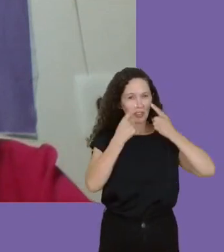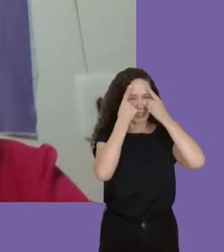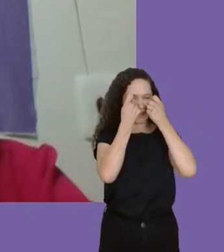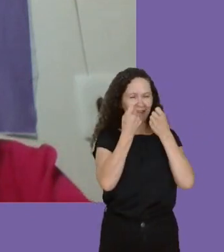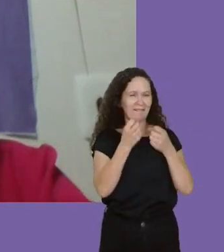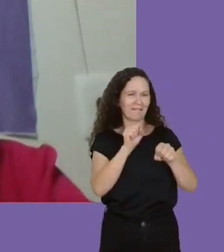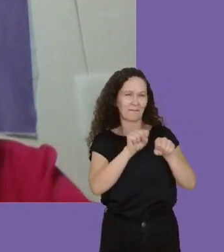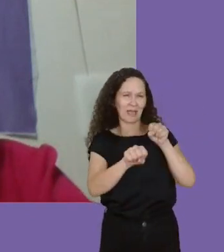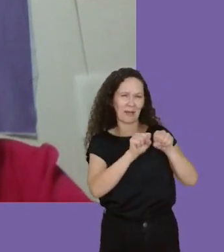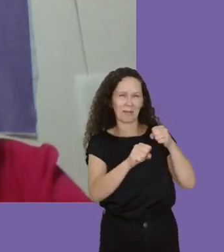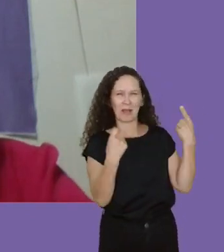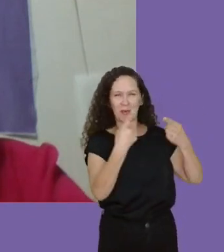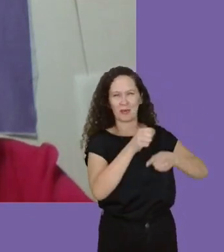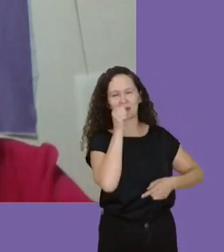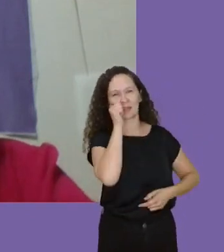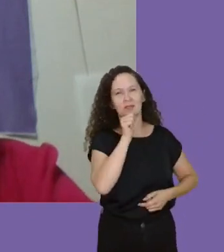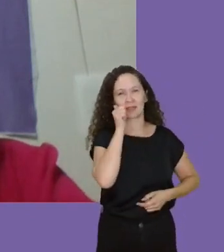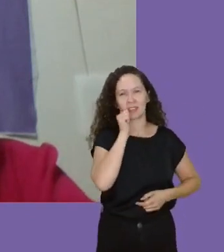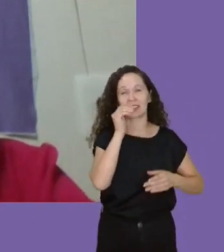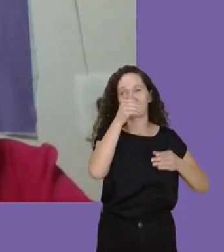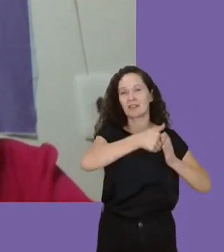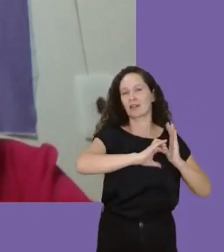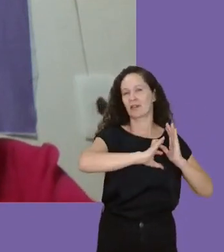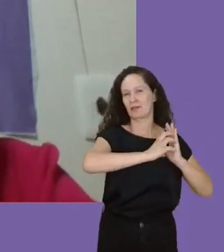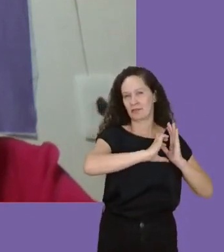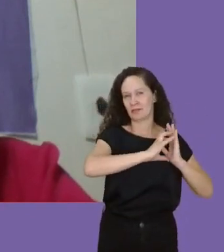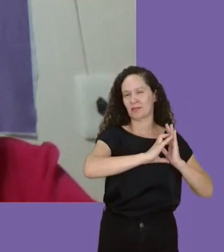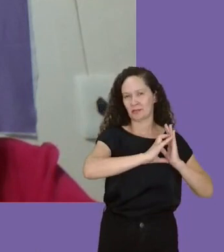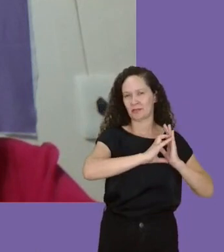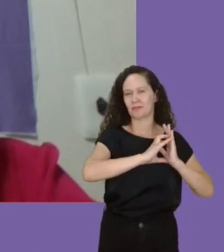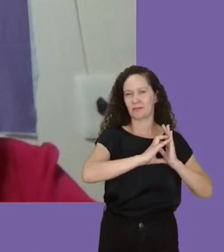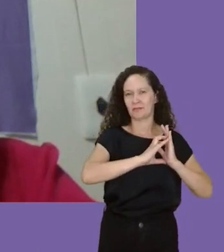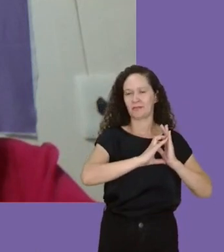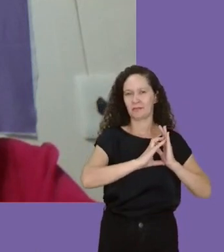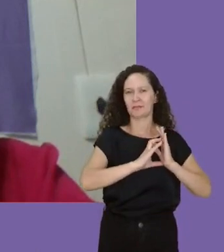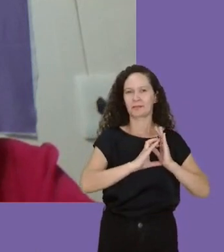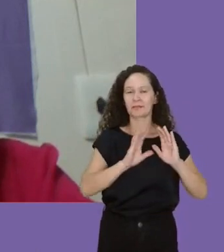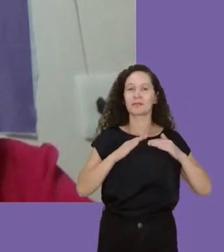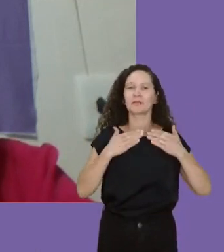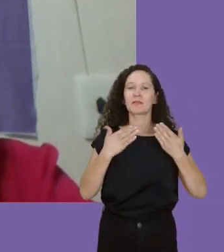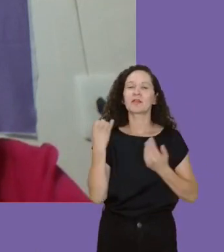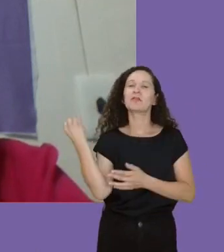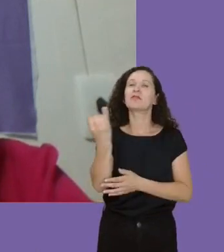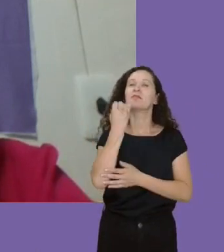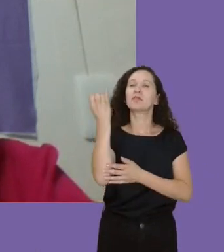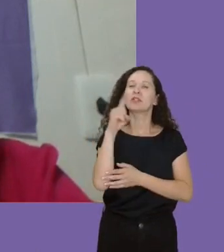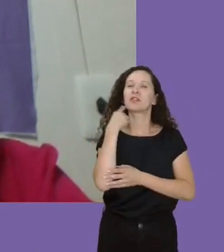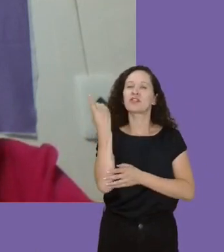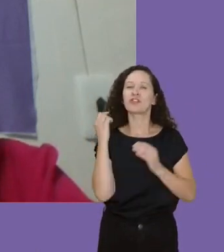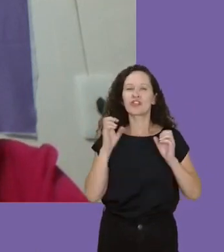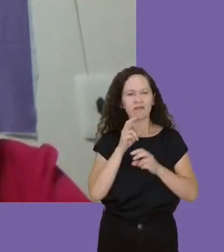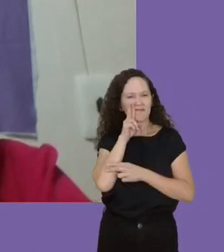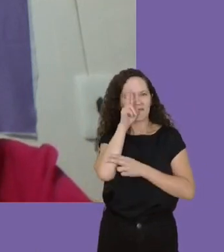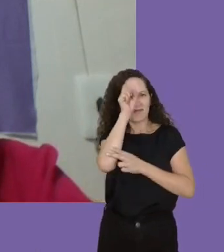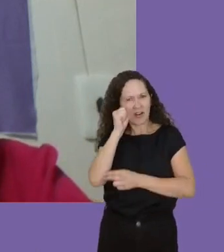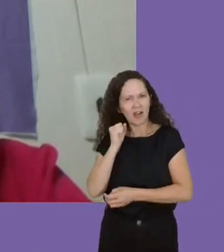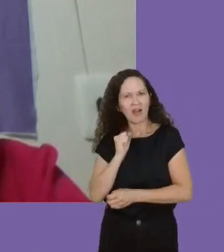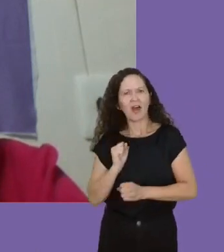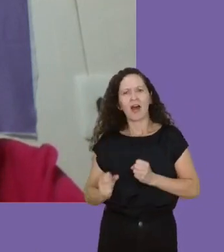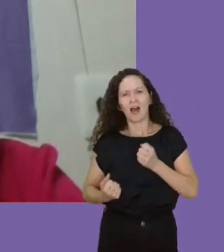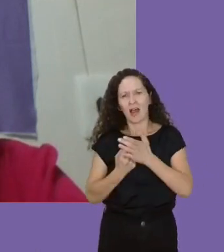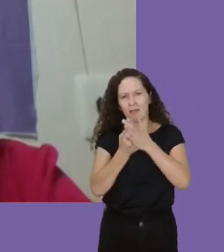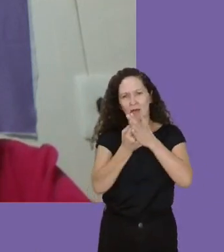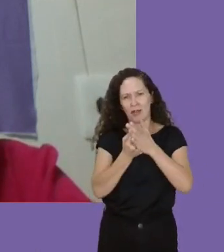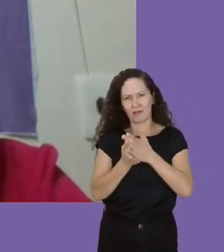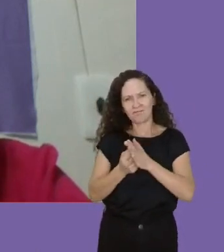de violência contra as mulheres dentro do partido, né? Então, assim, é importante da gente fortalecer